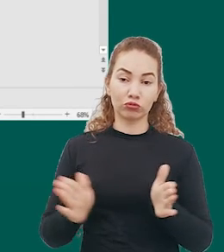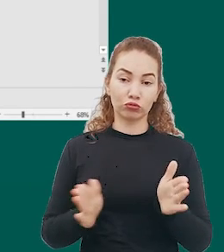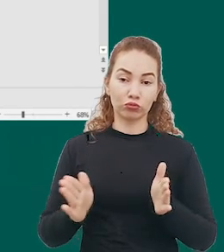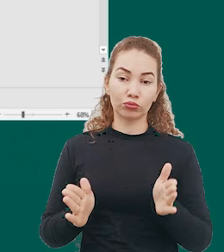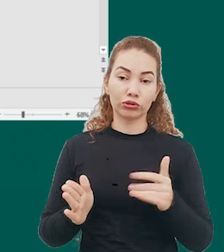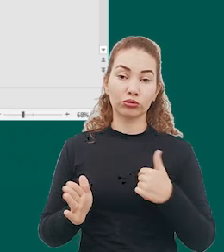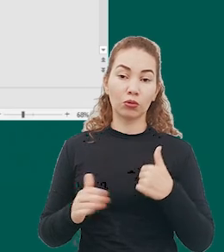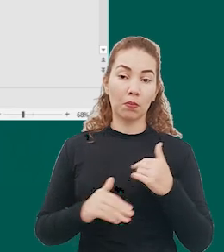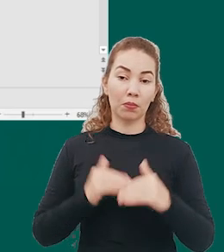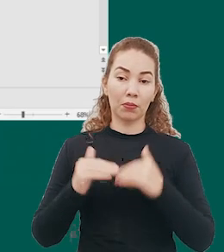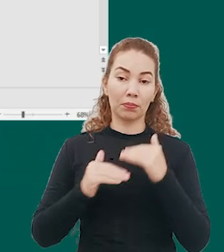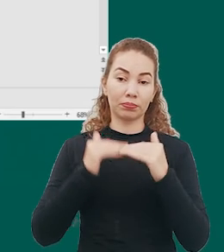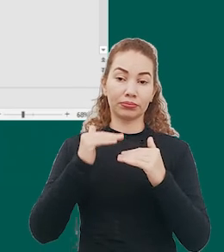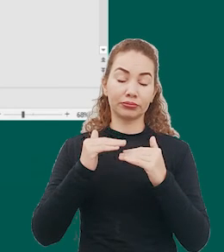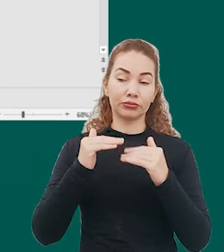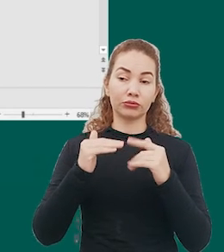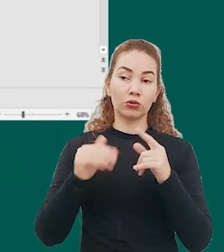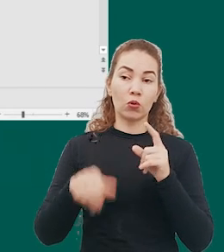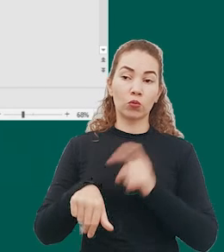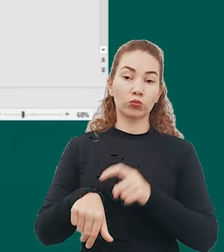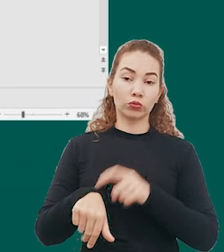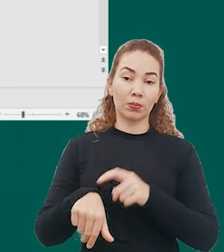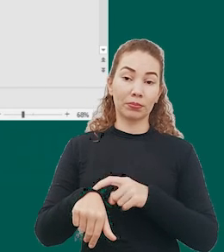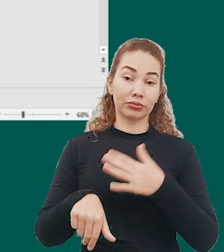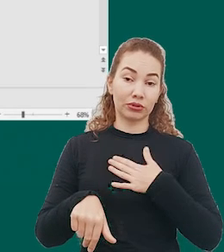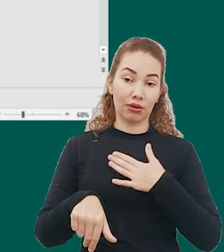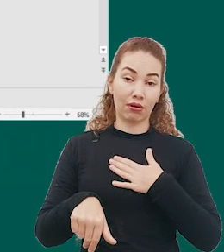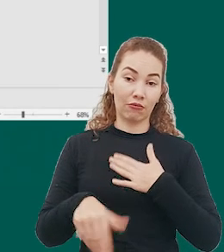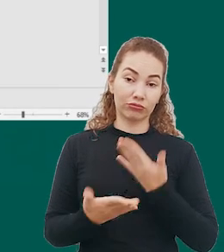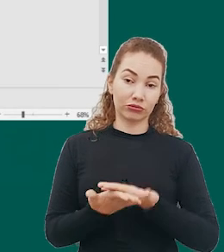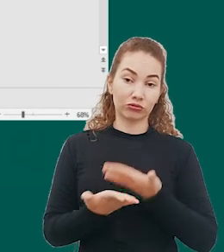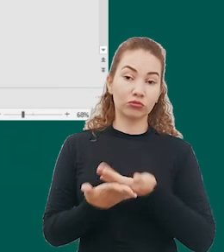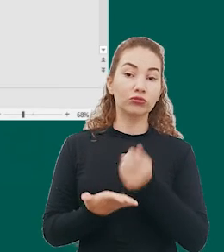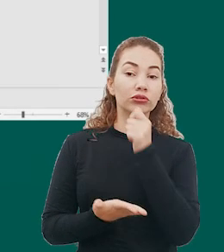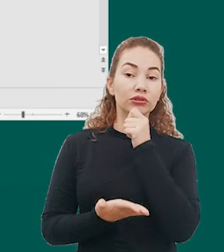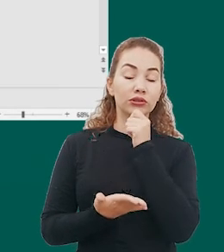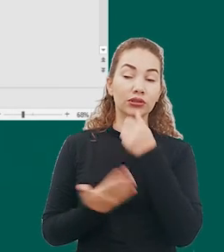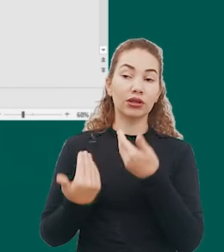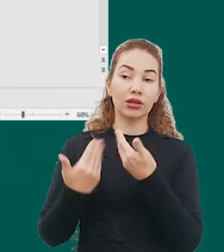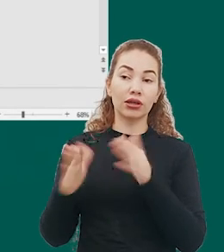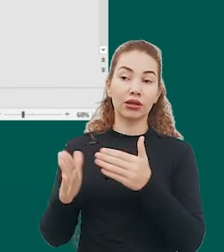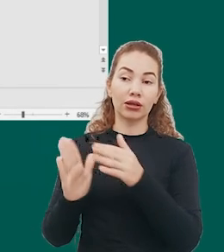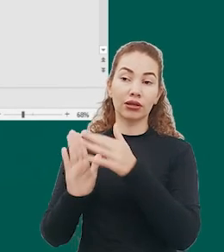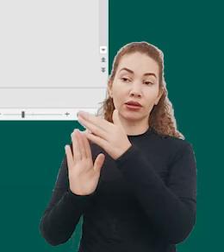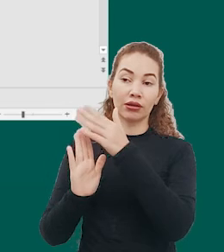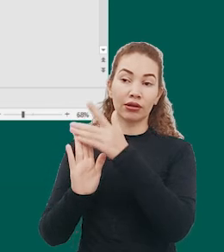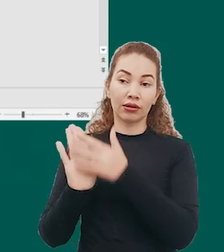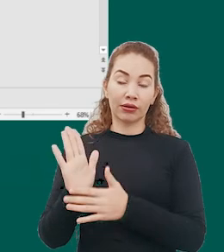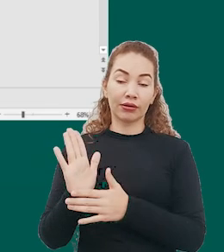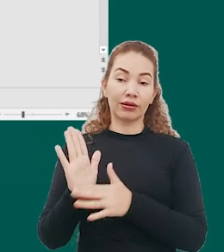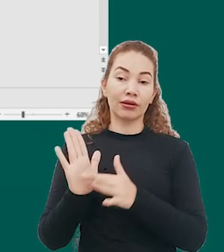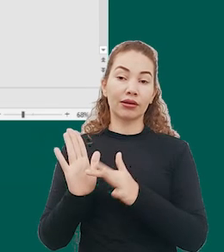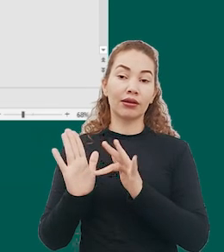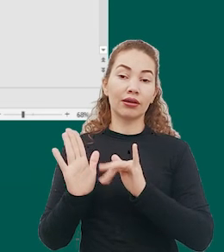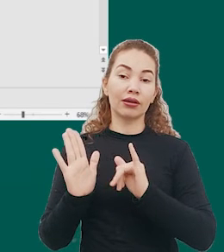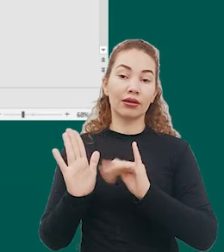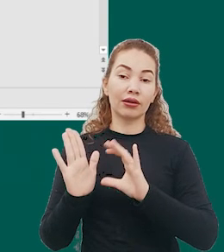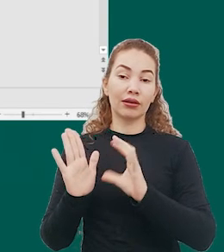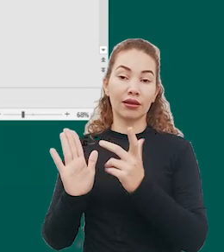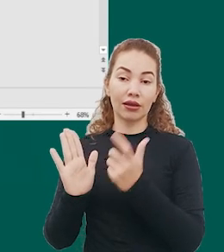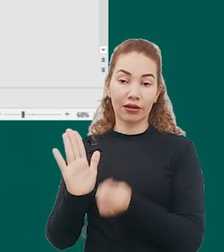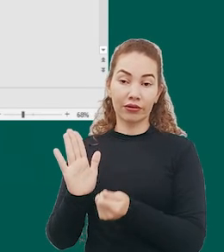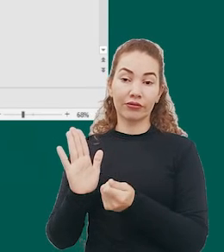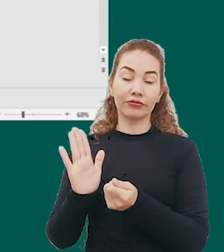meu processo, né? O tempo em que eu estou estudando? Vou abrir lá na ficha, então,